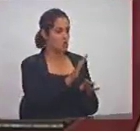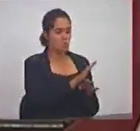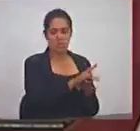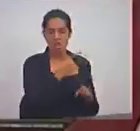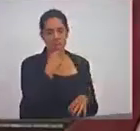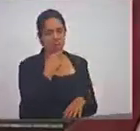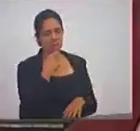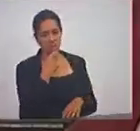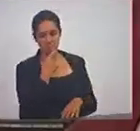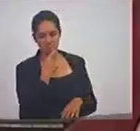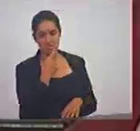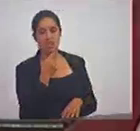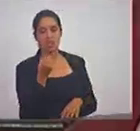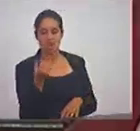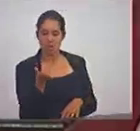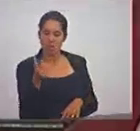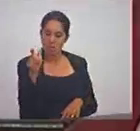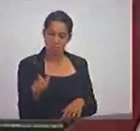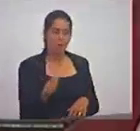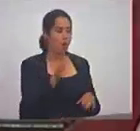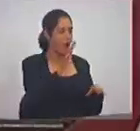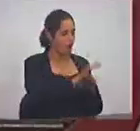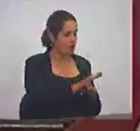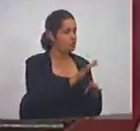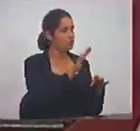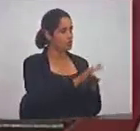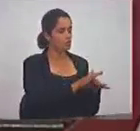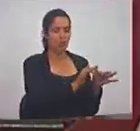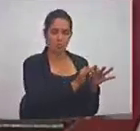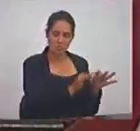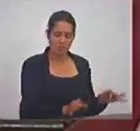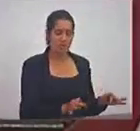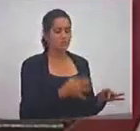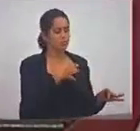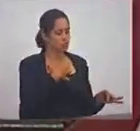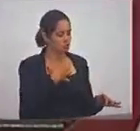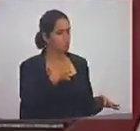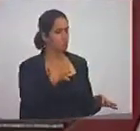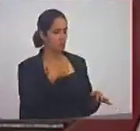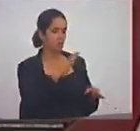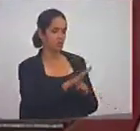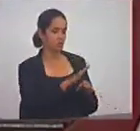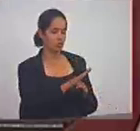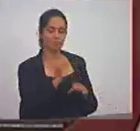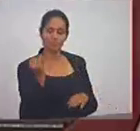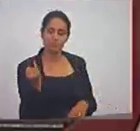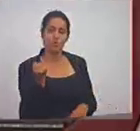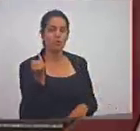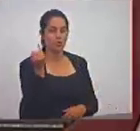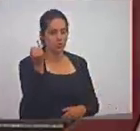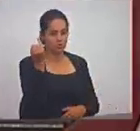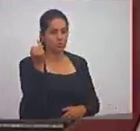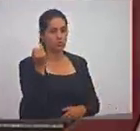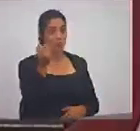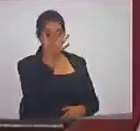só da ajuda de Deus, mas ele se prontificou a descer até os pequenos para poder ajudar. Isso é muito nobre, viu? A gente